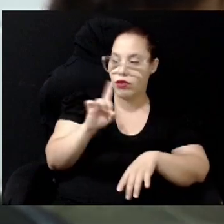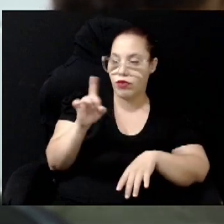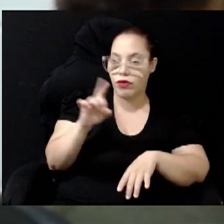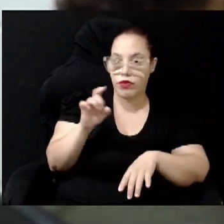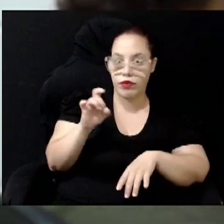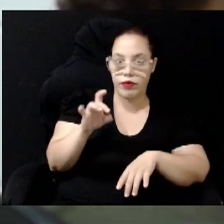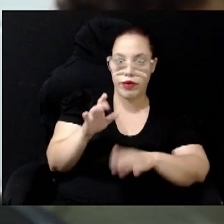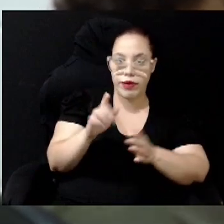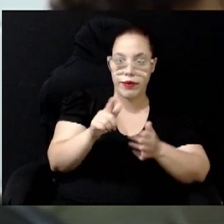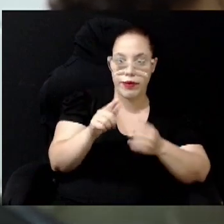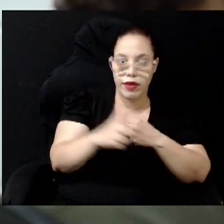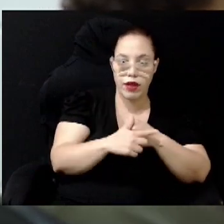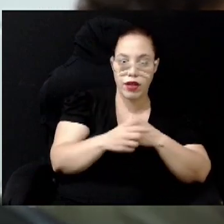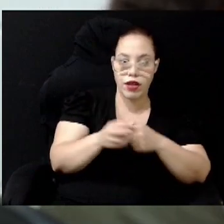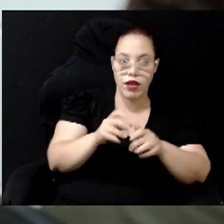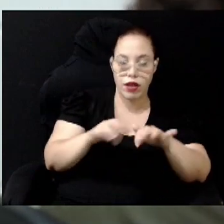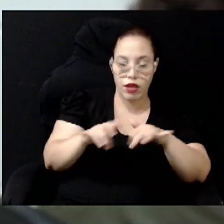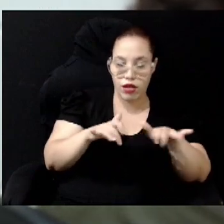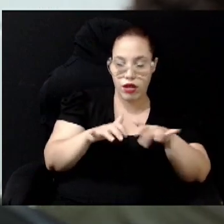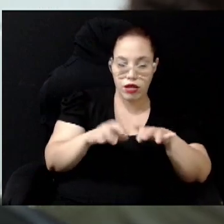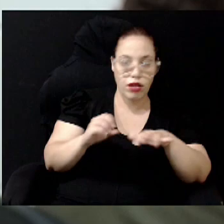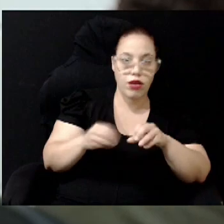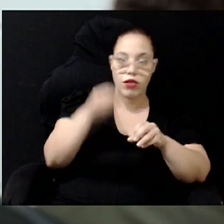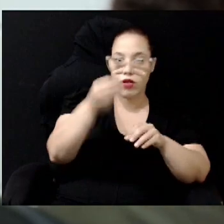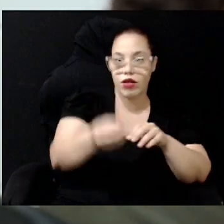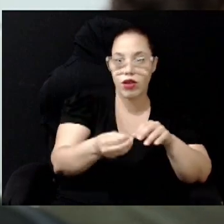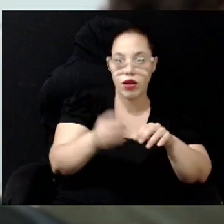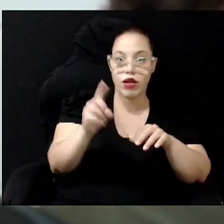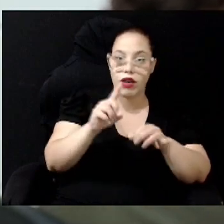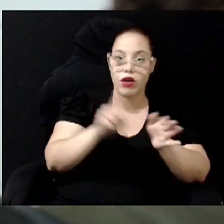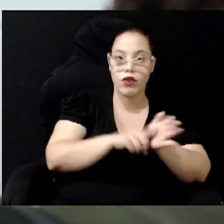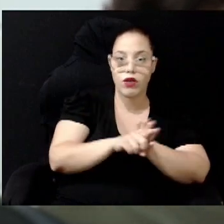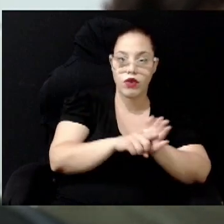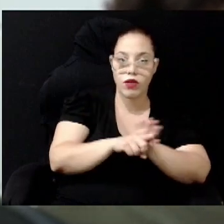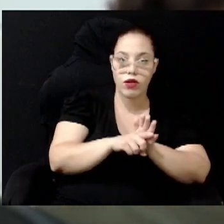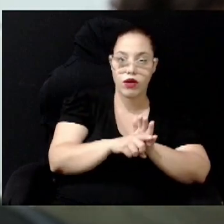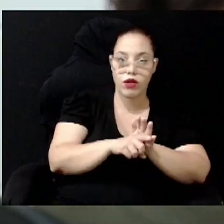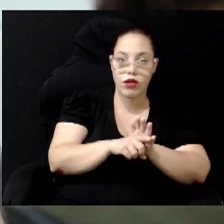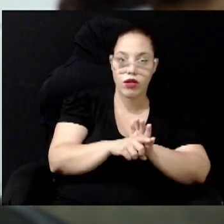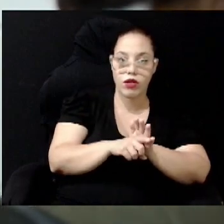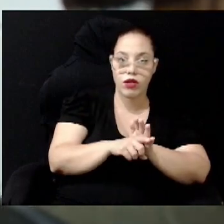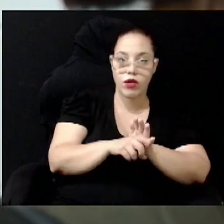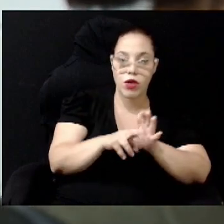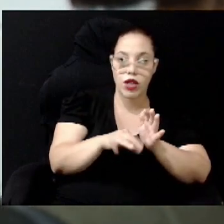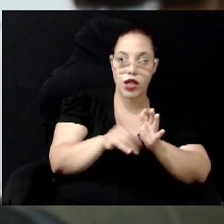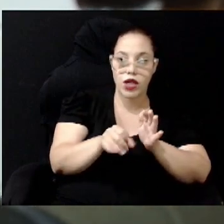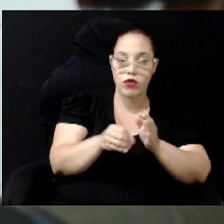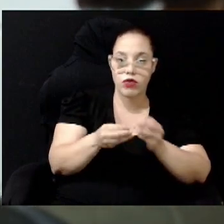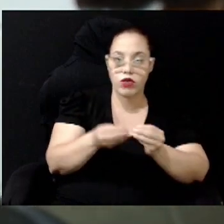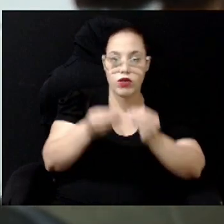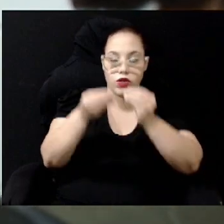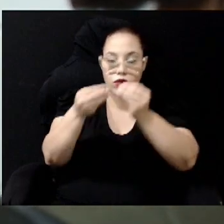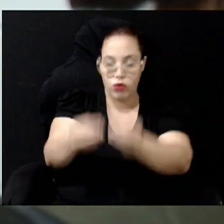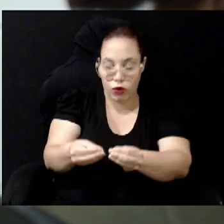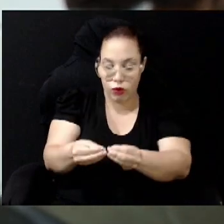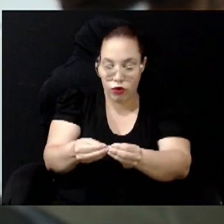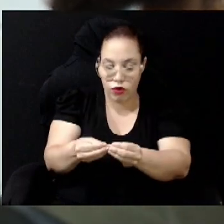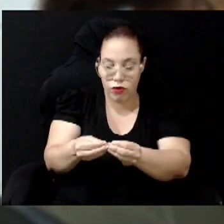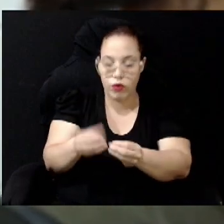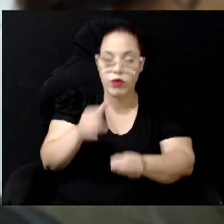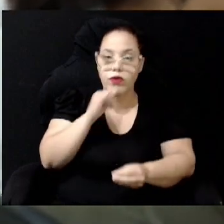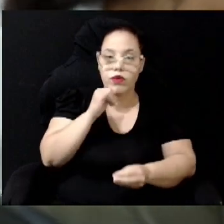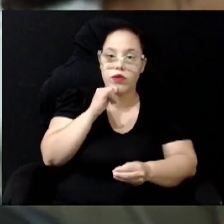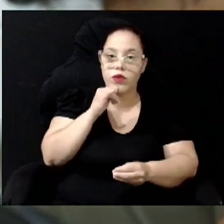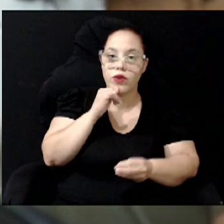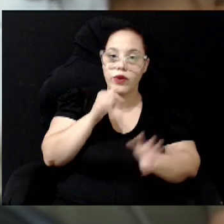e a gente digitaliza e disponibiliza ao pesquisador, com documento de preservação e guarda de... Por exemplo, a preservação mesmo